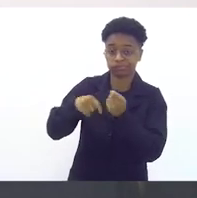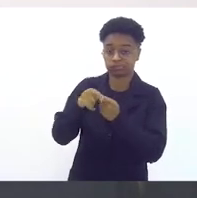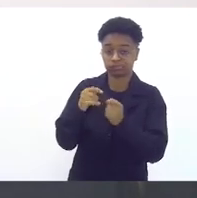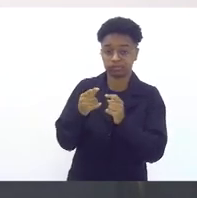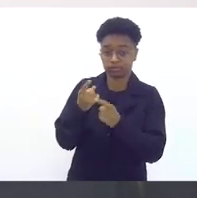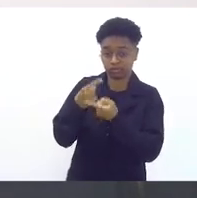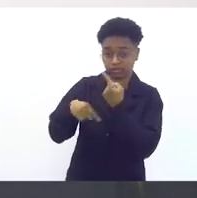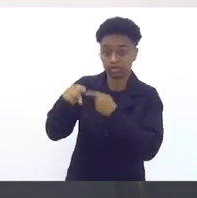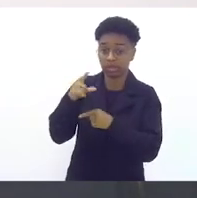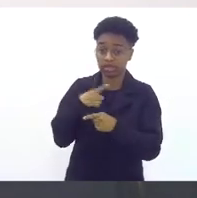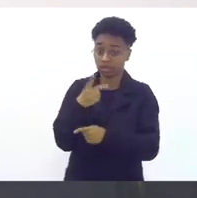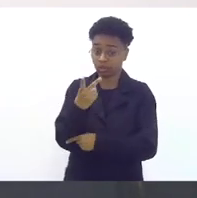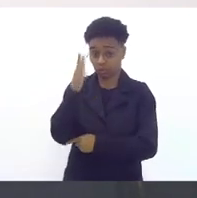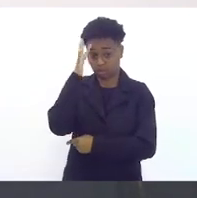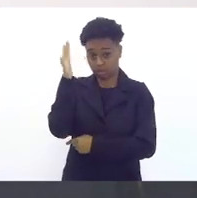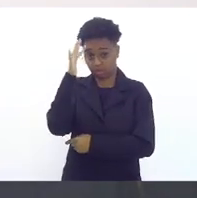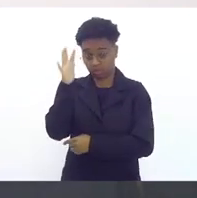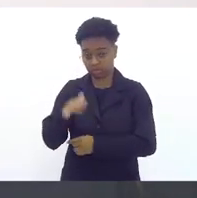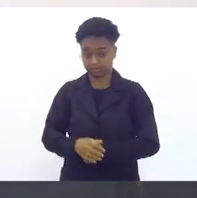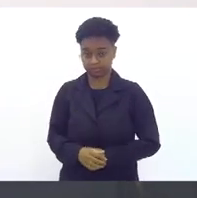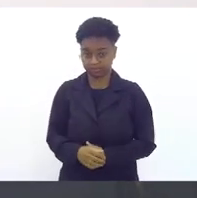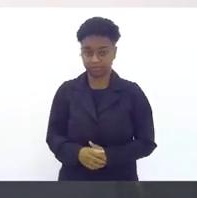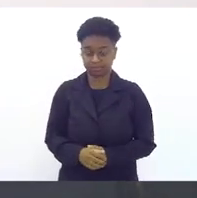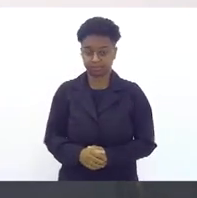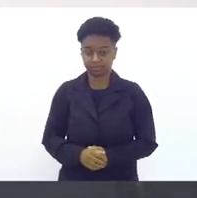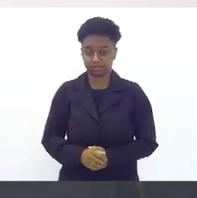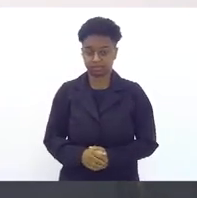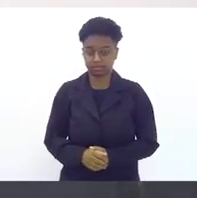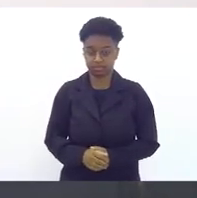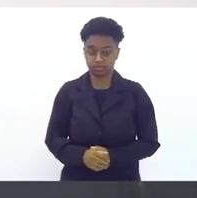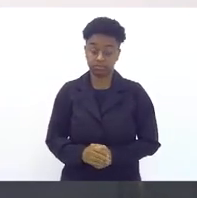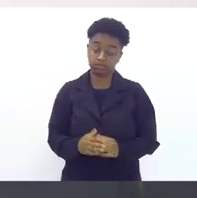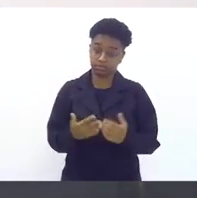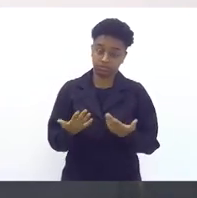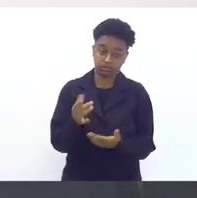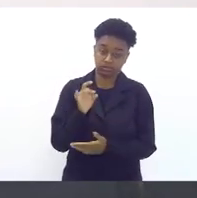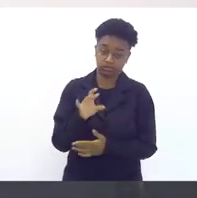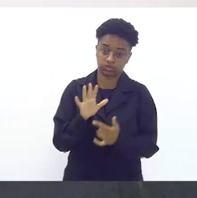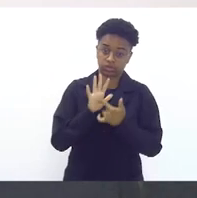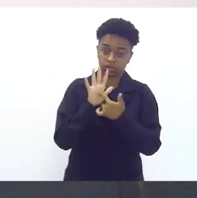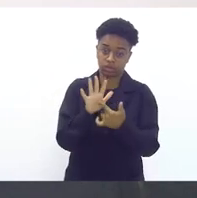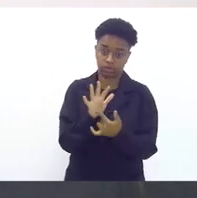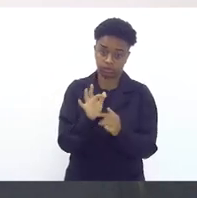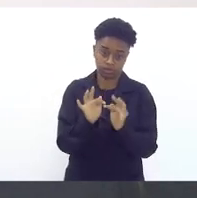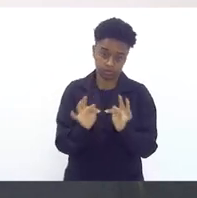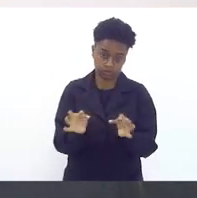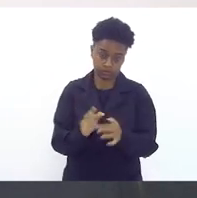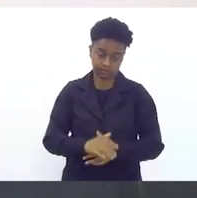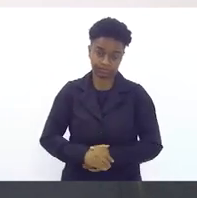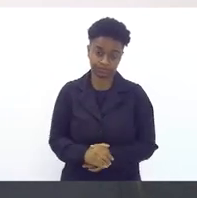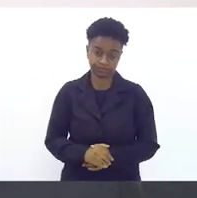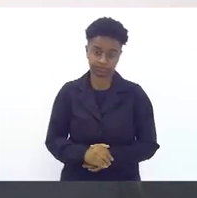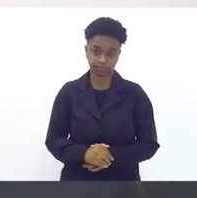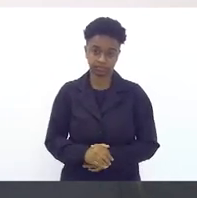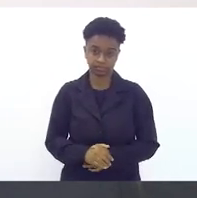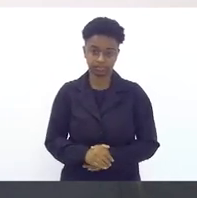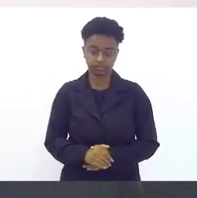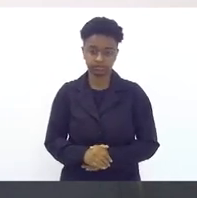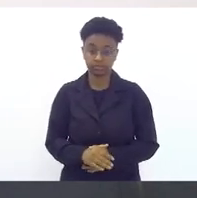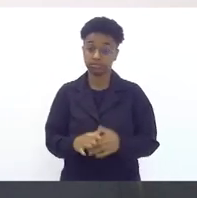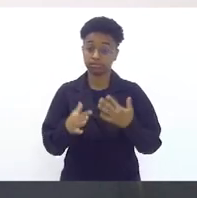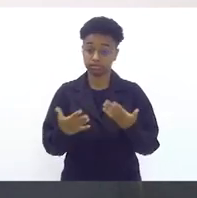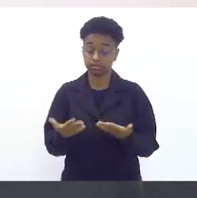tem duas teorias sobre isso. Bom, só para simplificar. E aí,